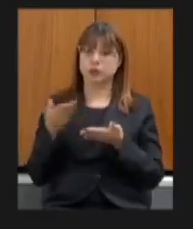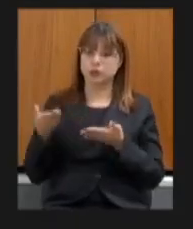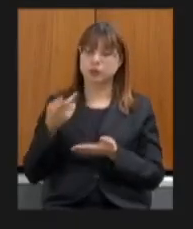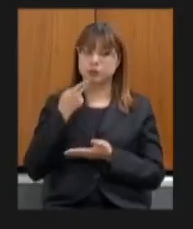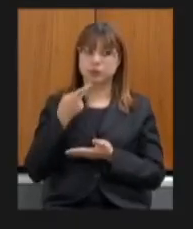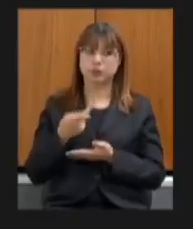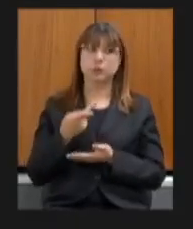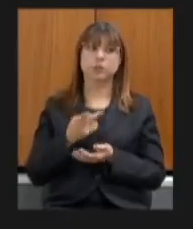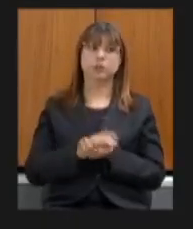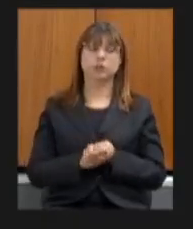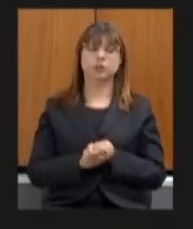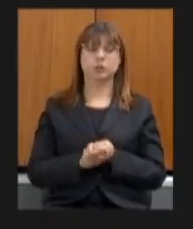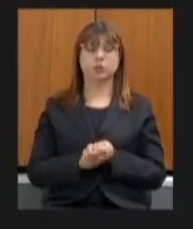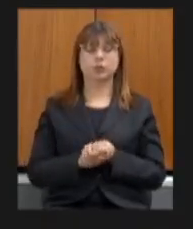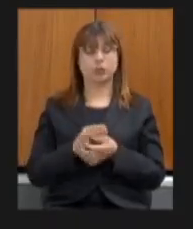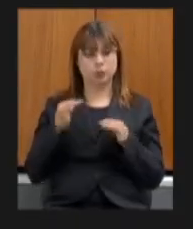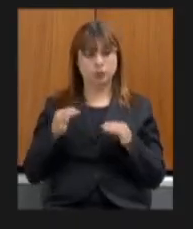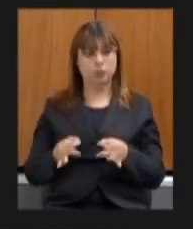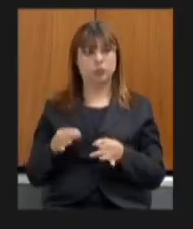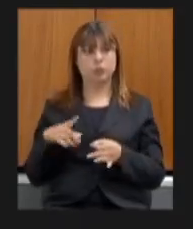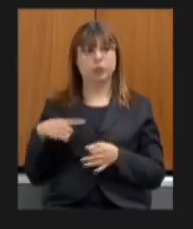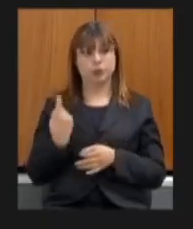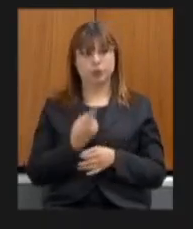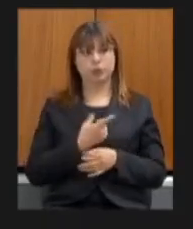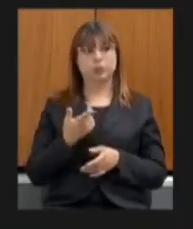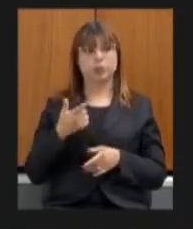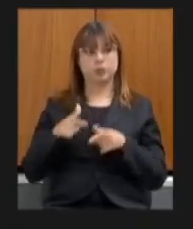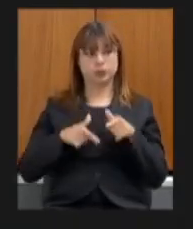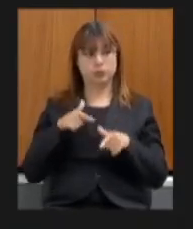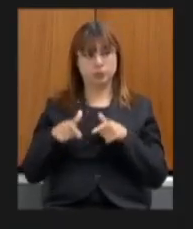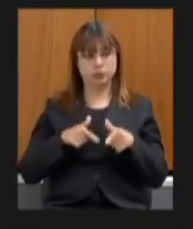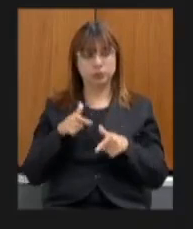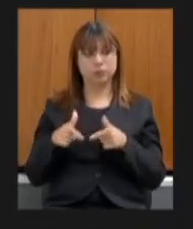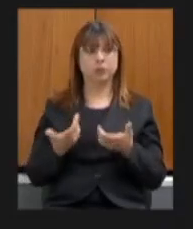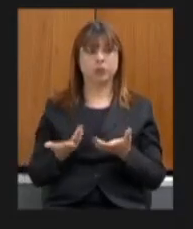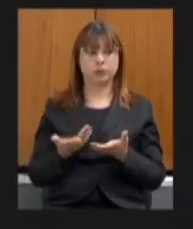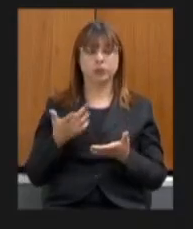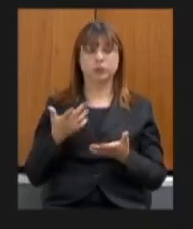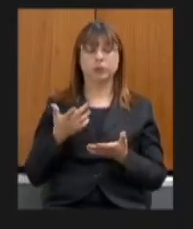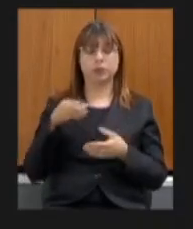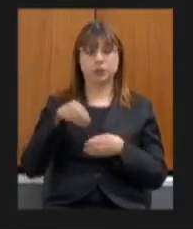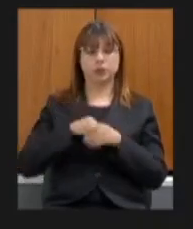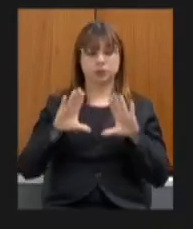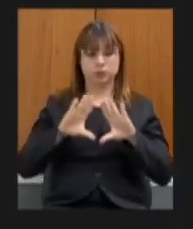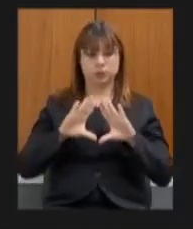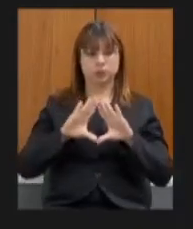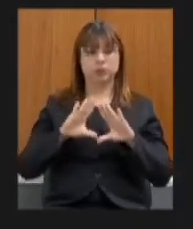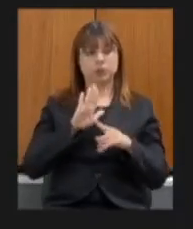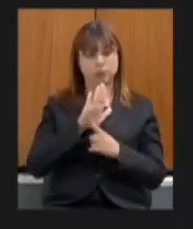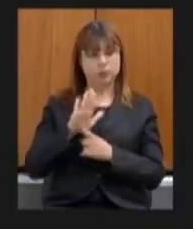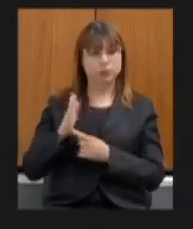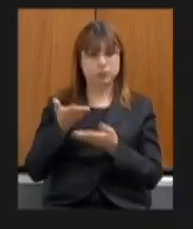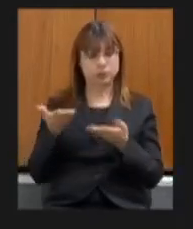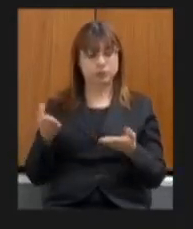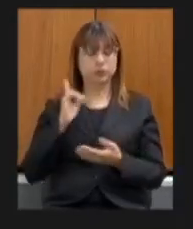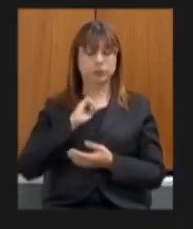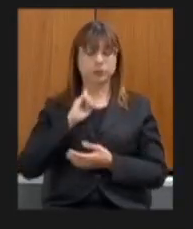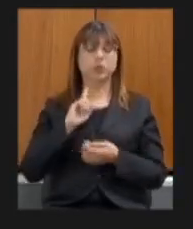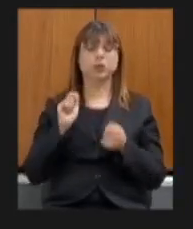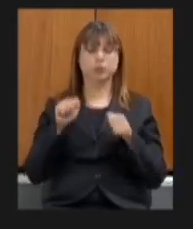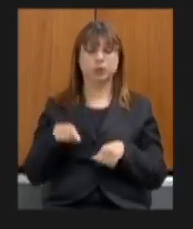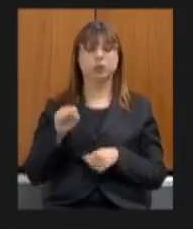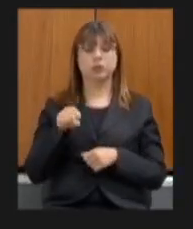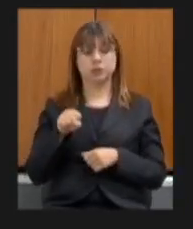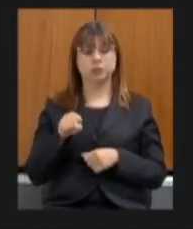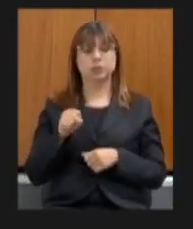o senhor registra, comprova a forma como a gente vem buscando o diálogo na Assembleia, mostrando para Minas que é possível ter